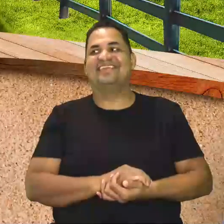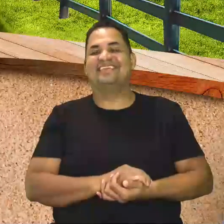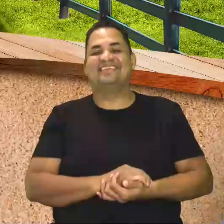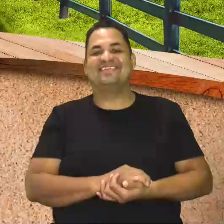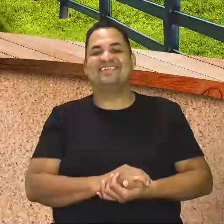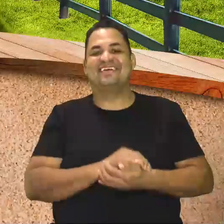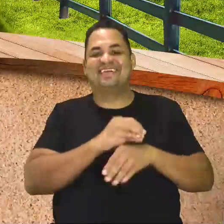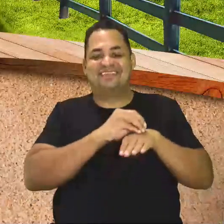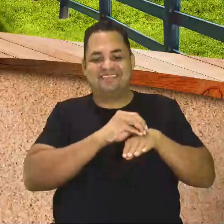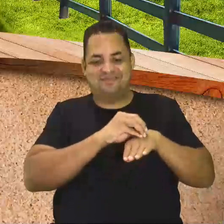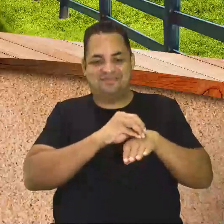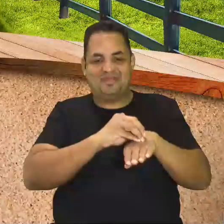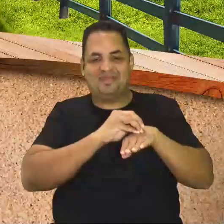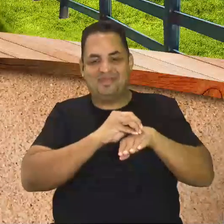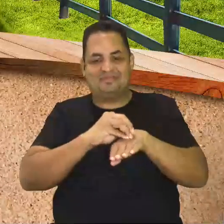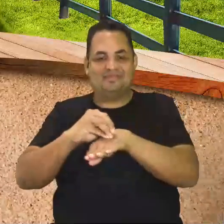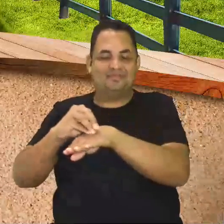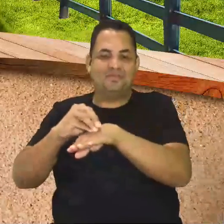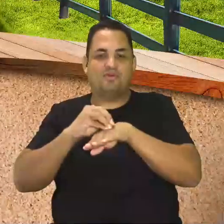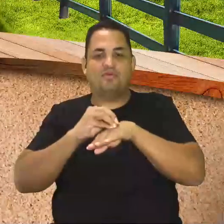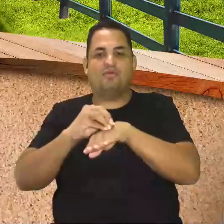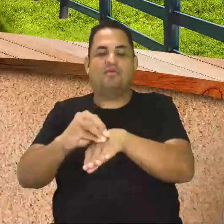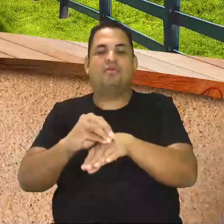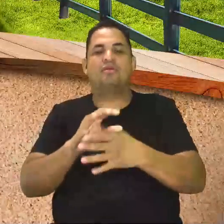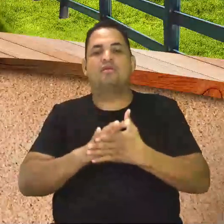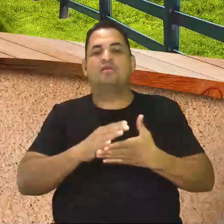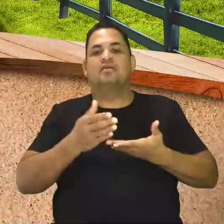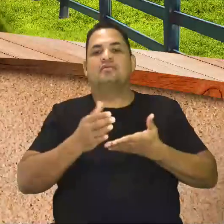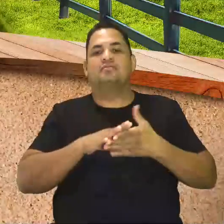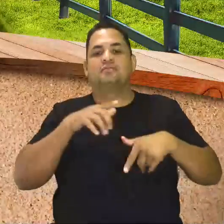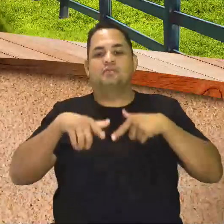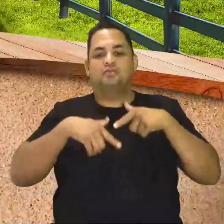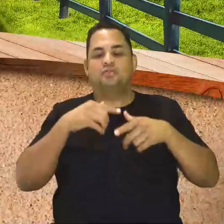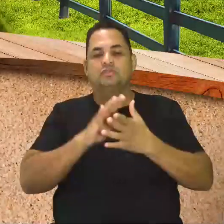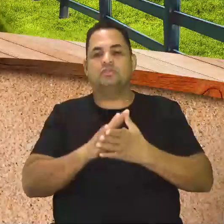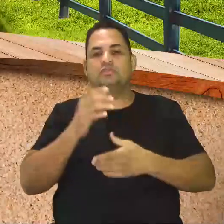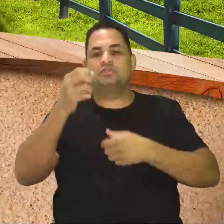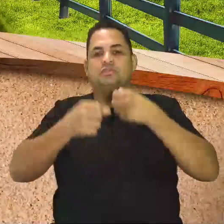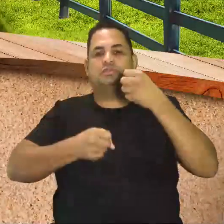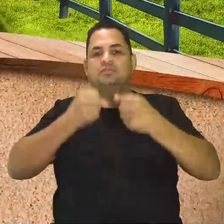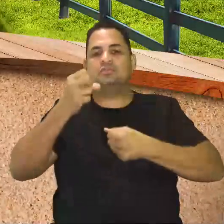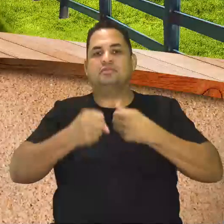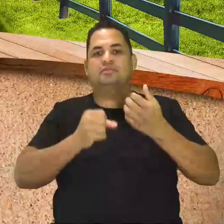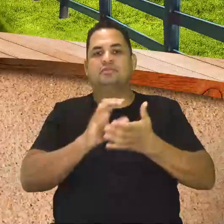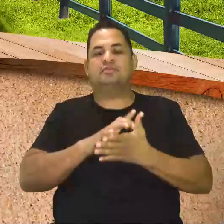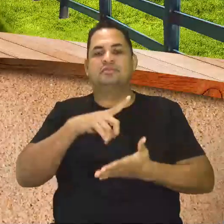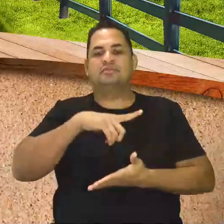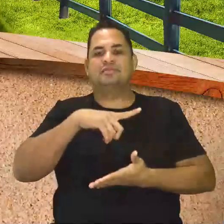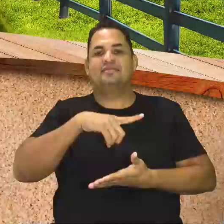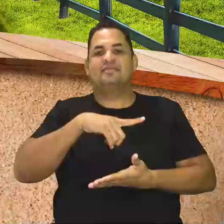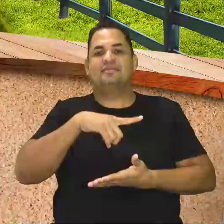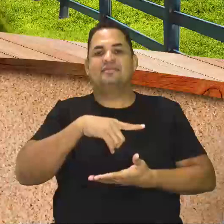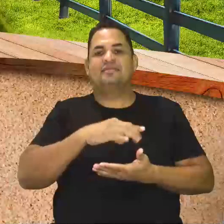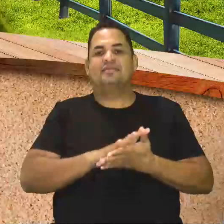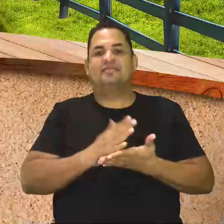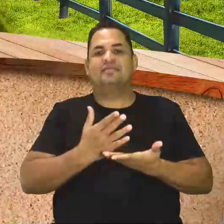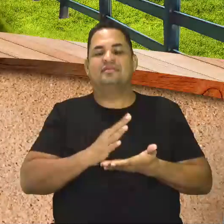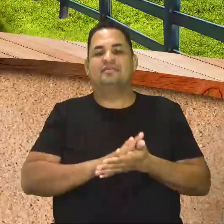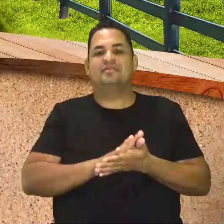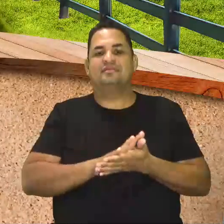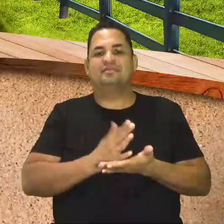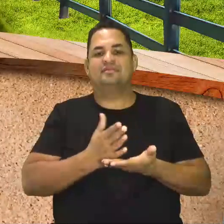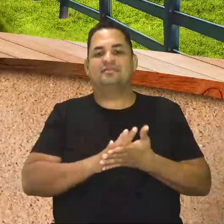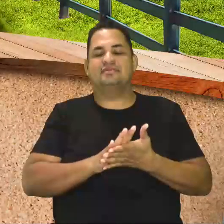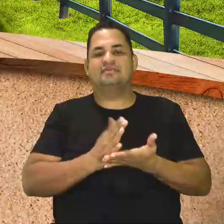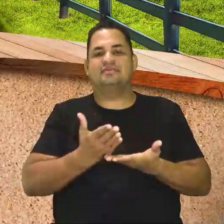Para escoar a produção de leite. Então, na pecuária, nós temos criação de gado